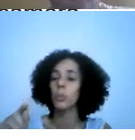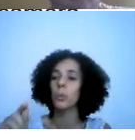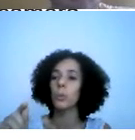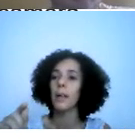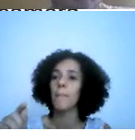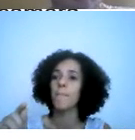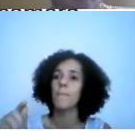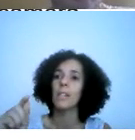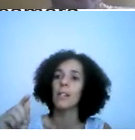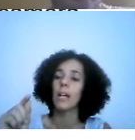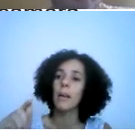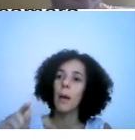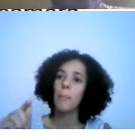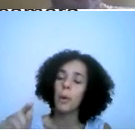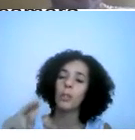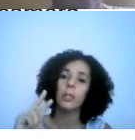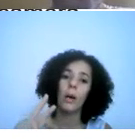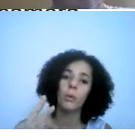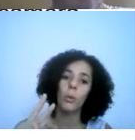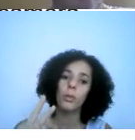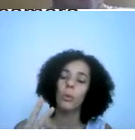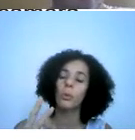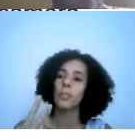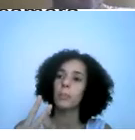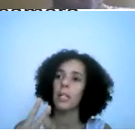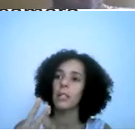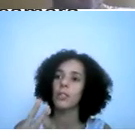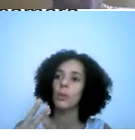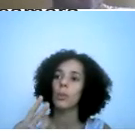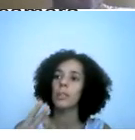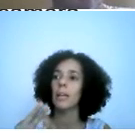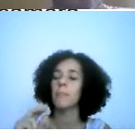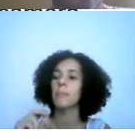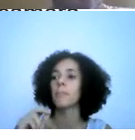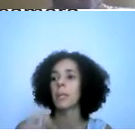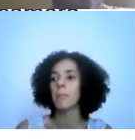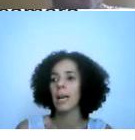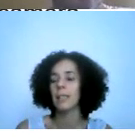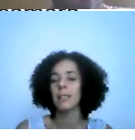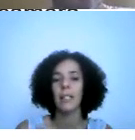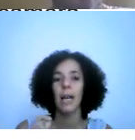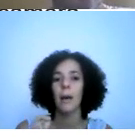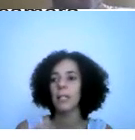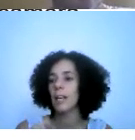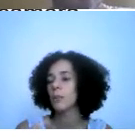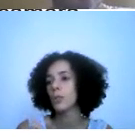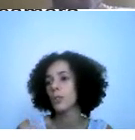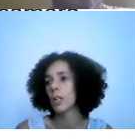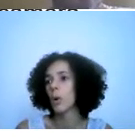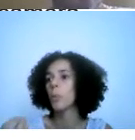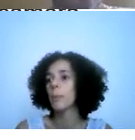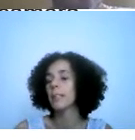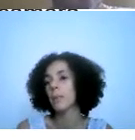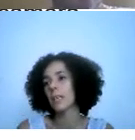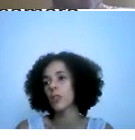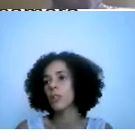de soltura é próxima a 2 outros ambientes onde tem primatas, né, ameaçados.